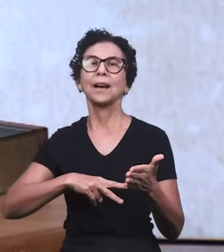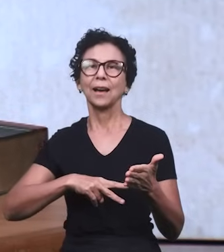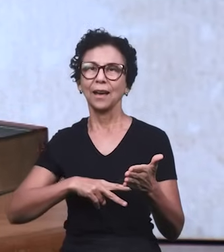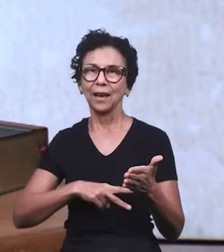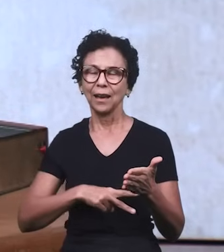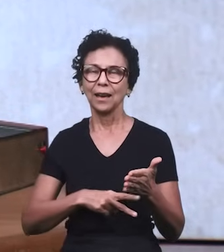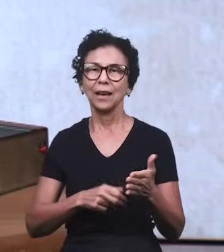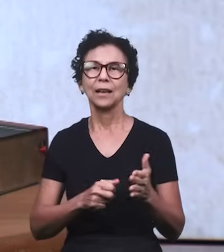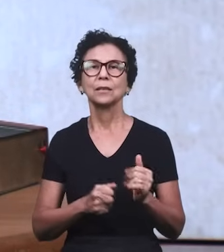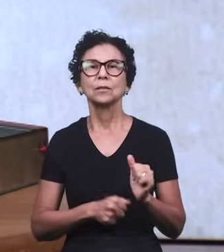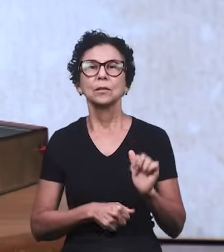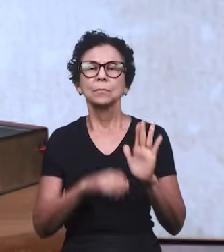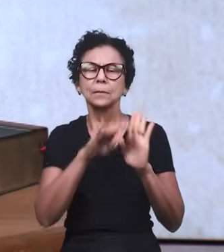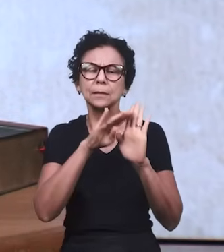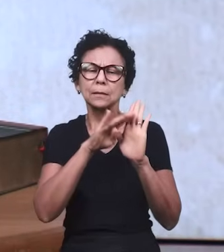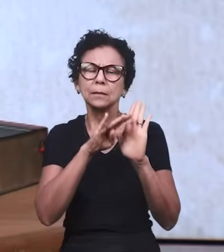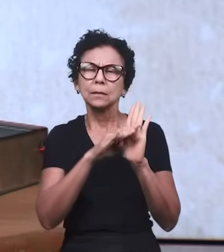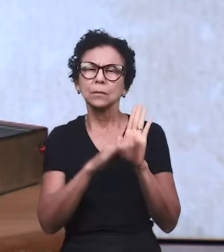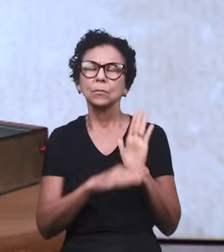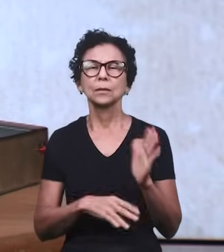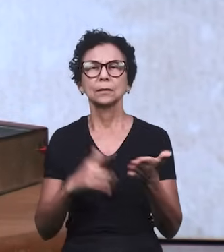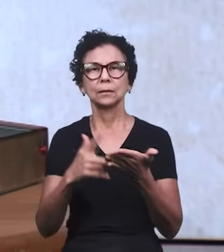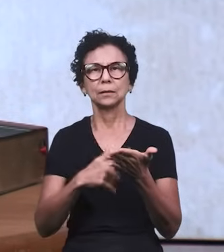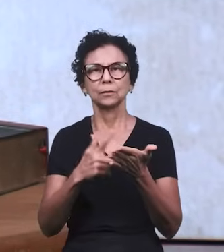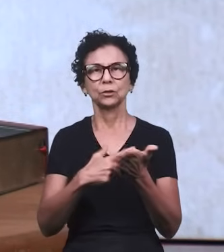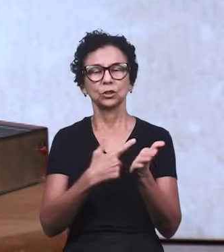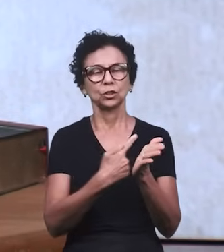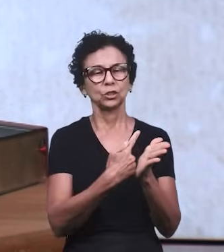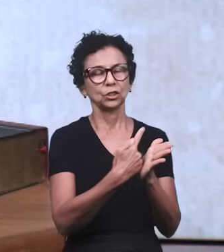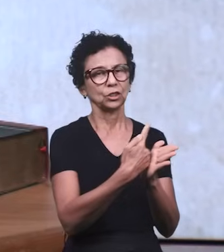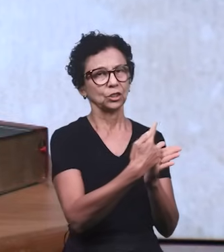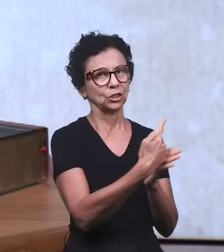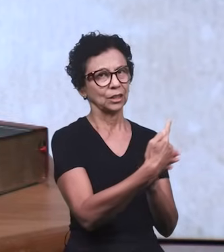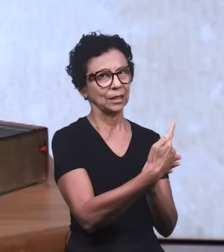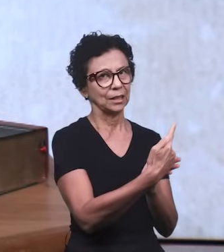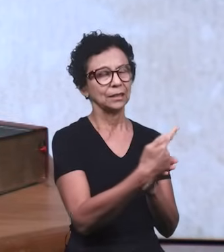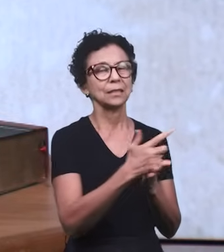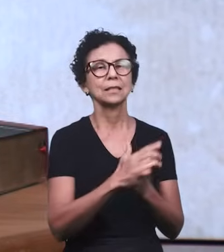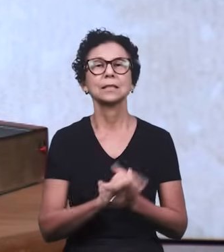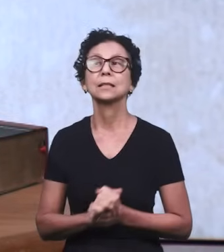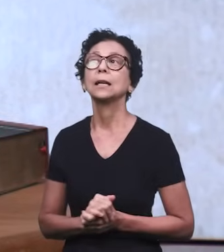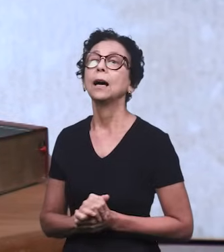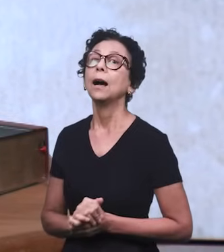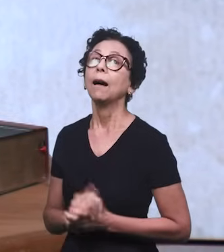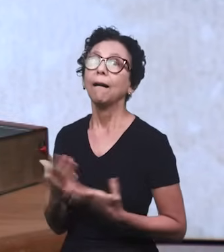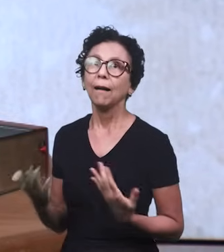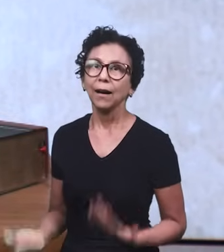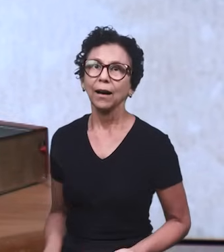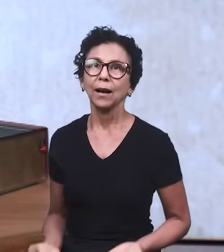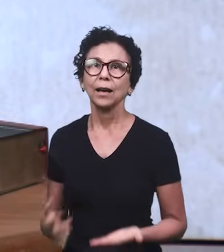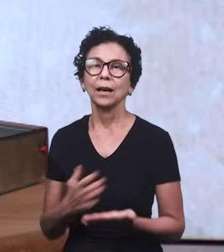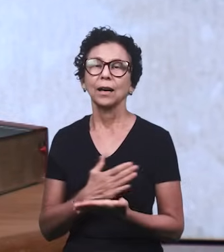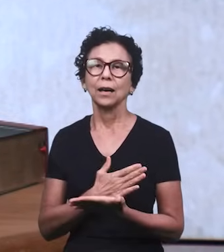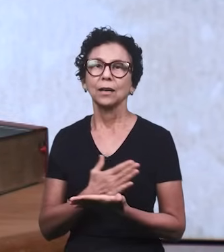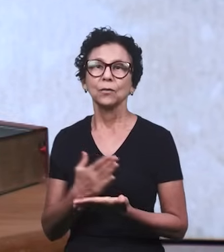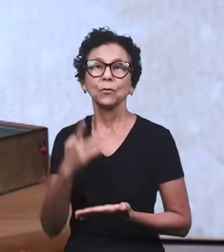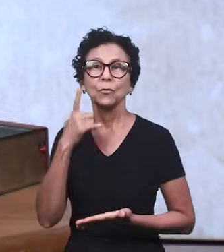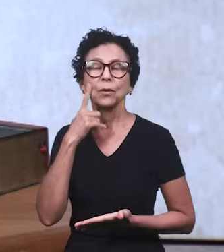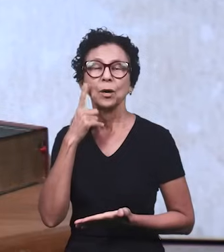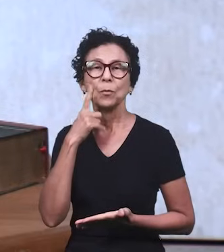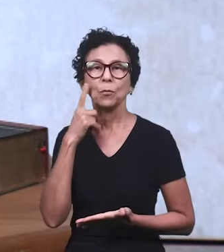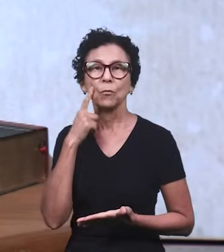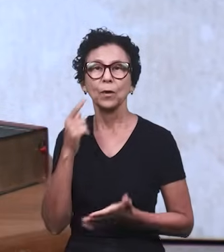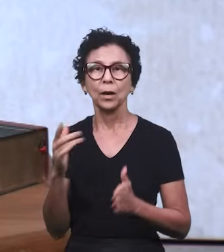sequencial estamos no livro do Gênesis e nós começamos já a jornada de Abraão